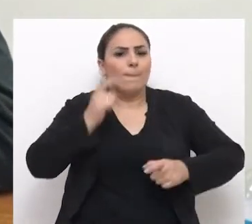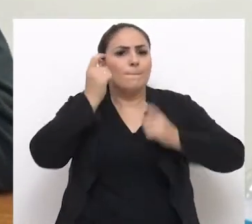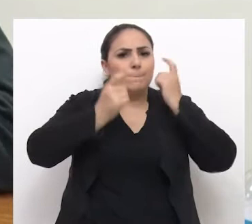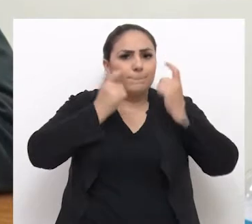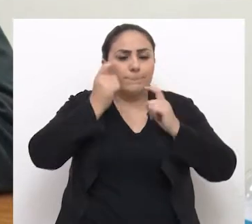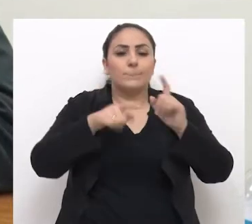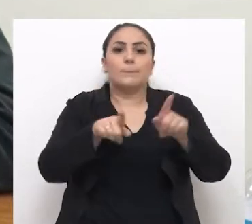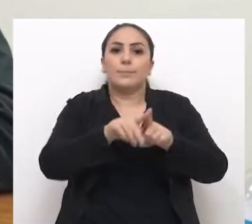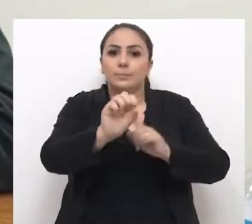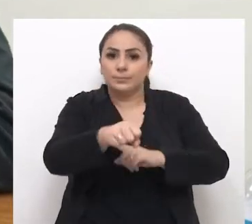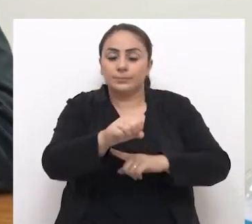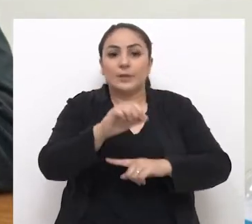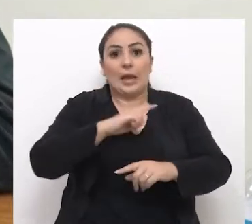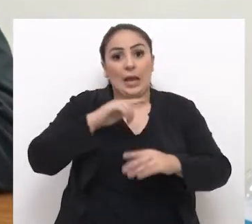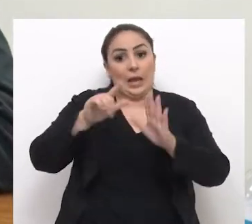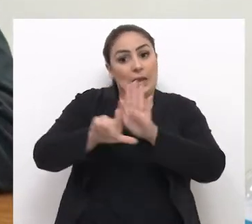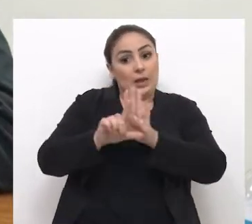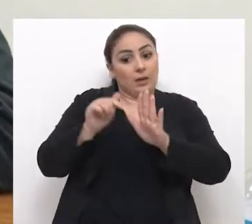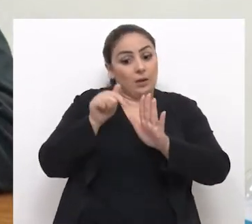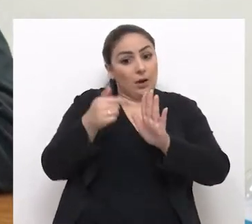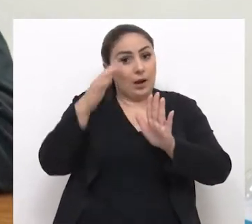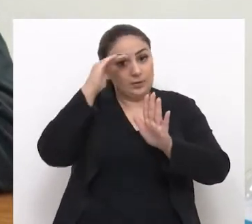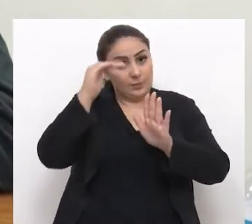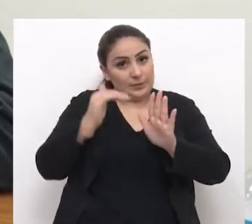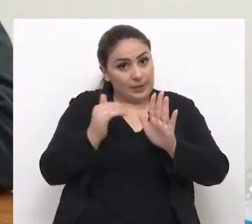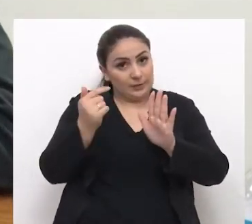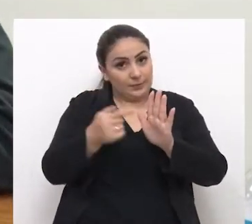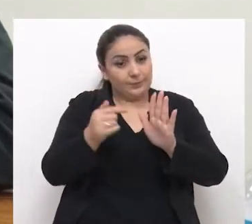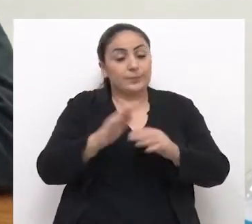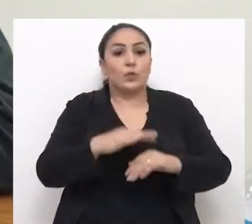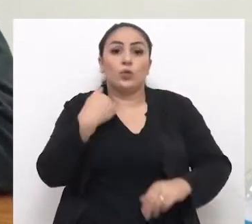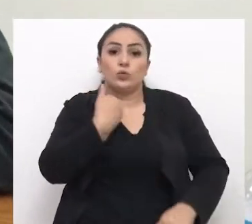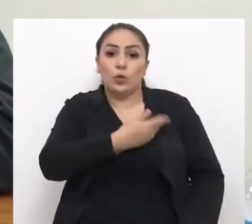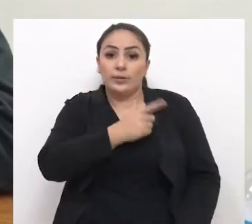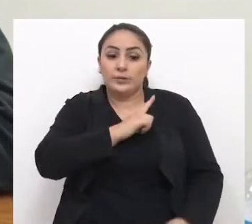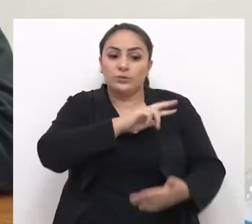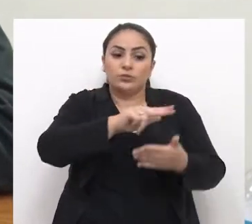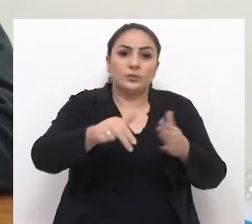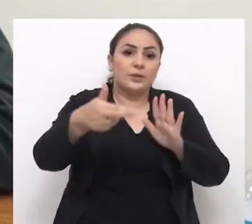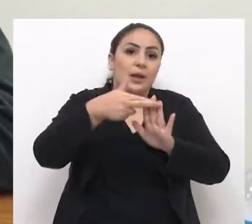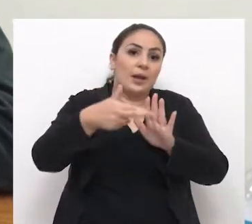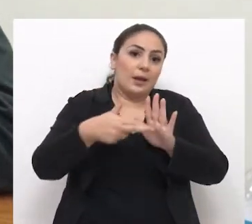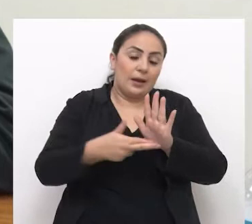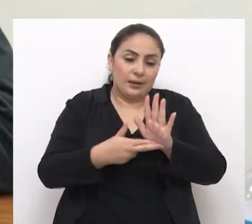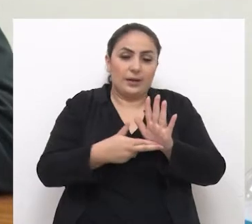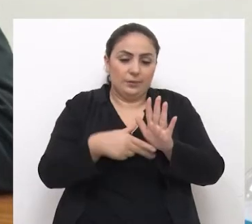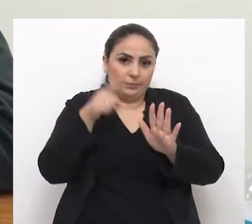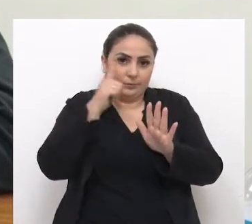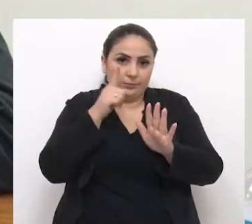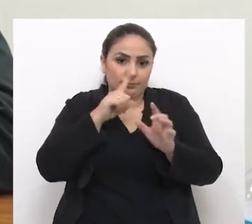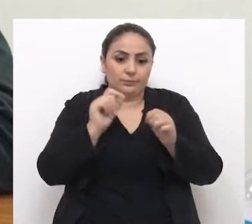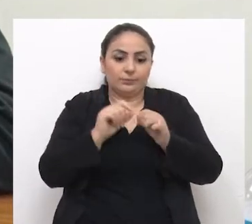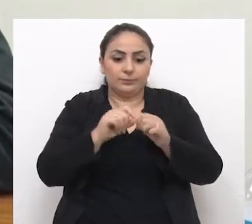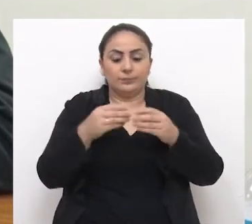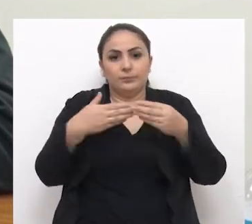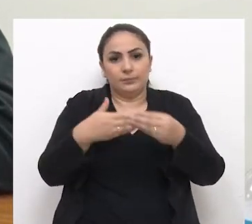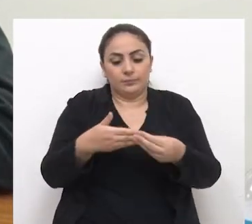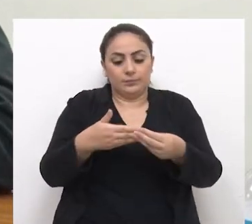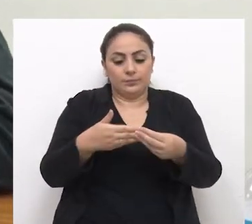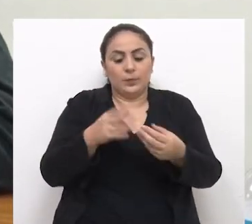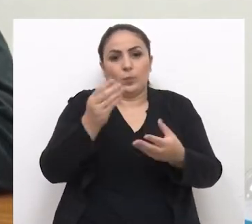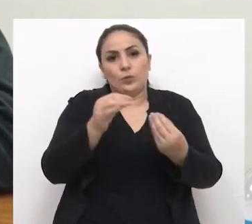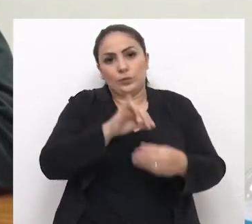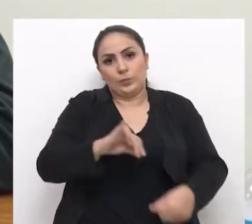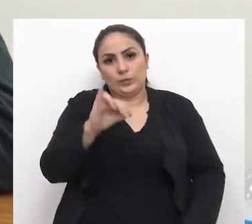Público, preocupado realmente que a legislação seja observada. Temos várias regras a serem